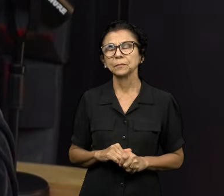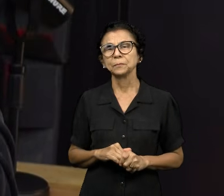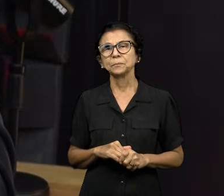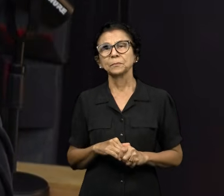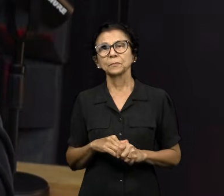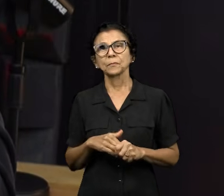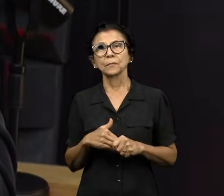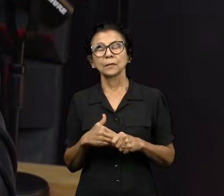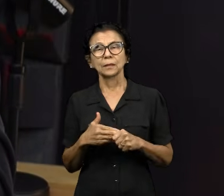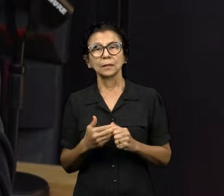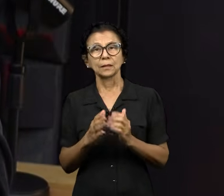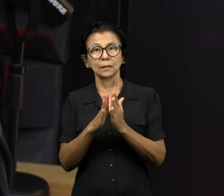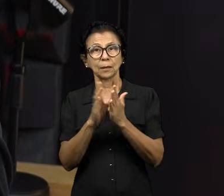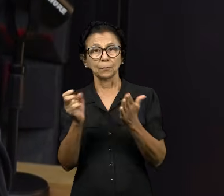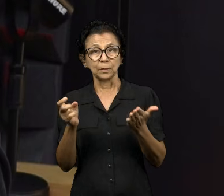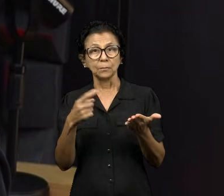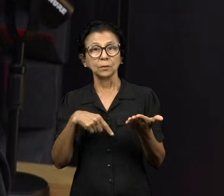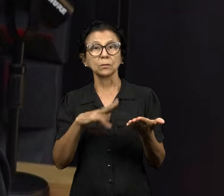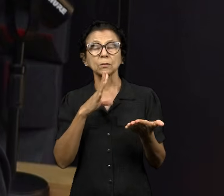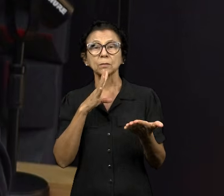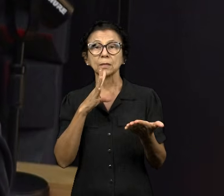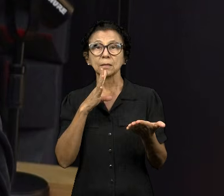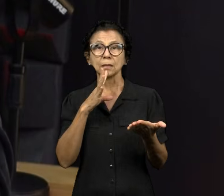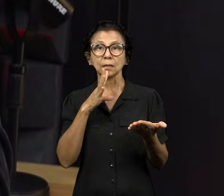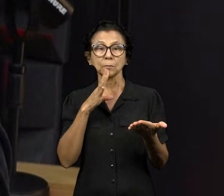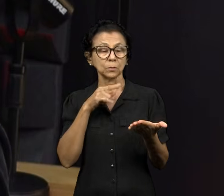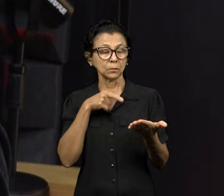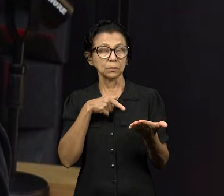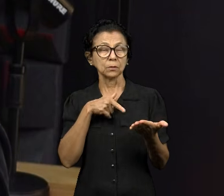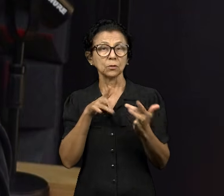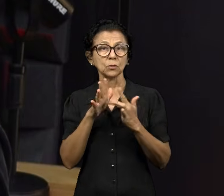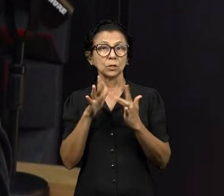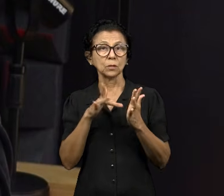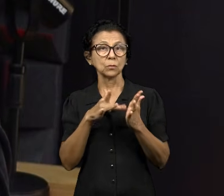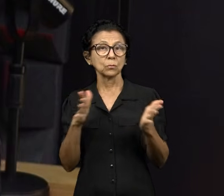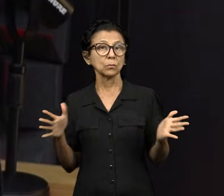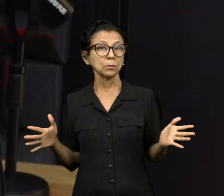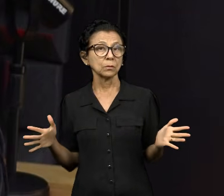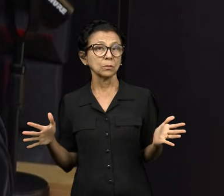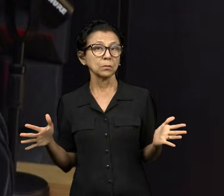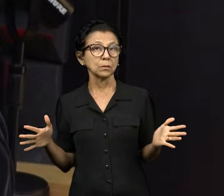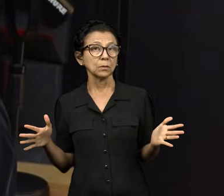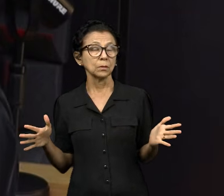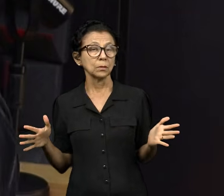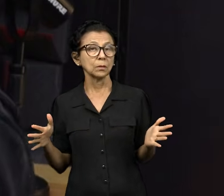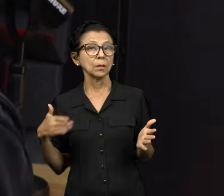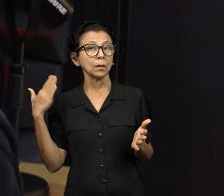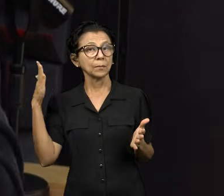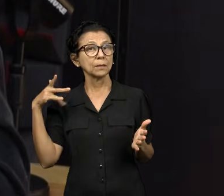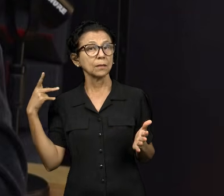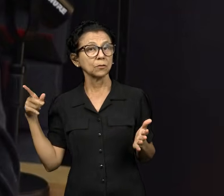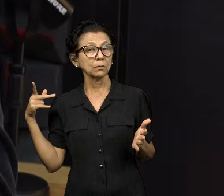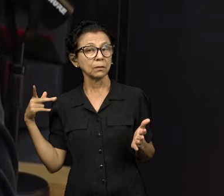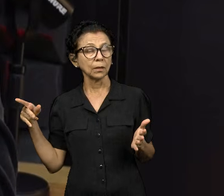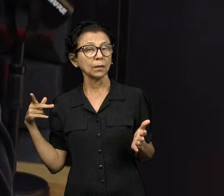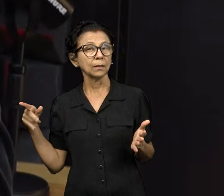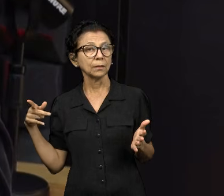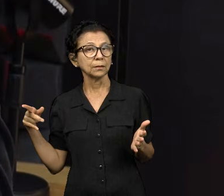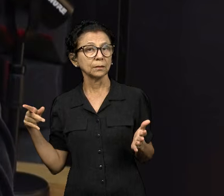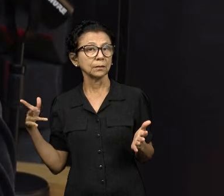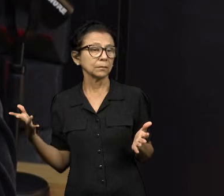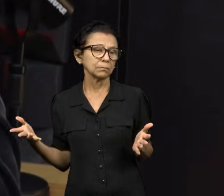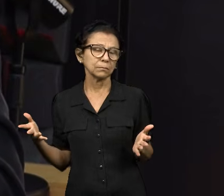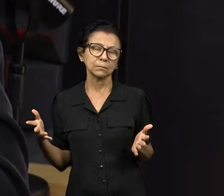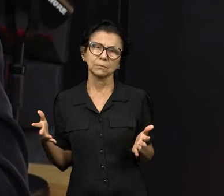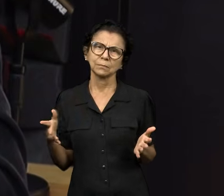através da palavra nós conhecemos Jesus. Quando o Senhor fala da minha palavra, está falando da mensagem dele. Sim. A